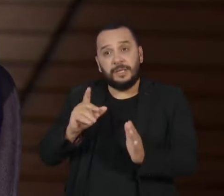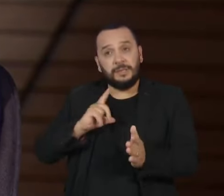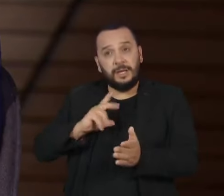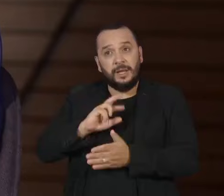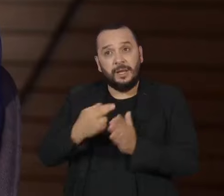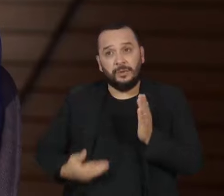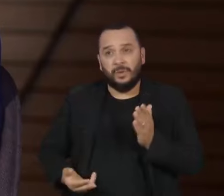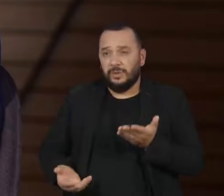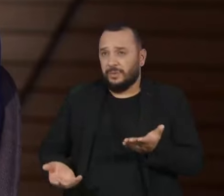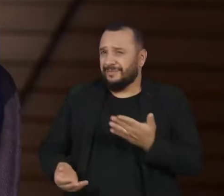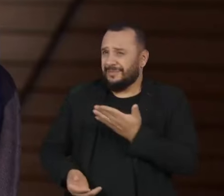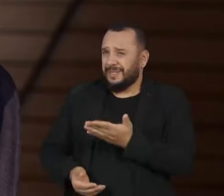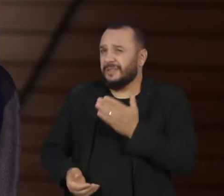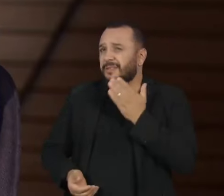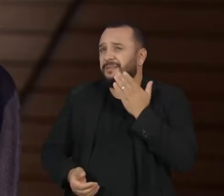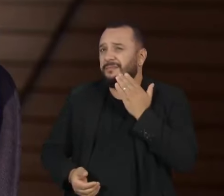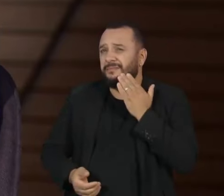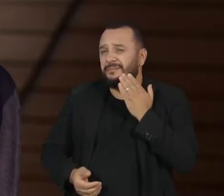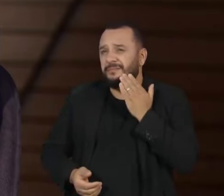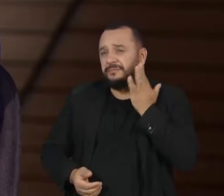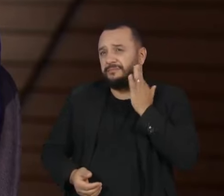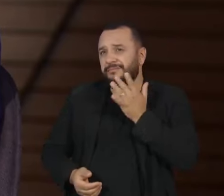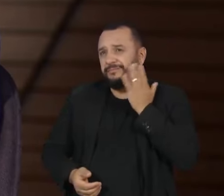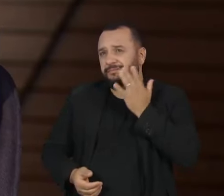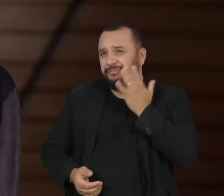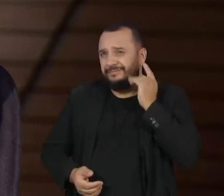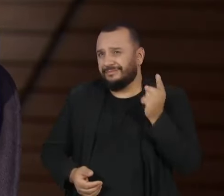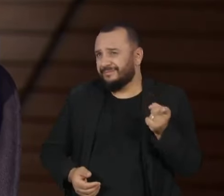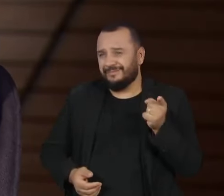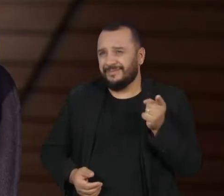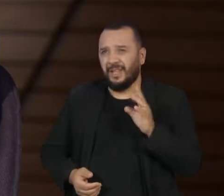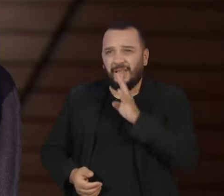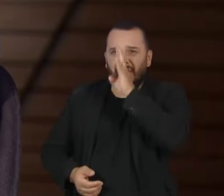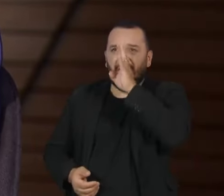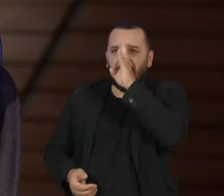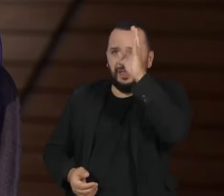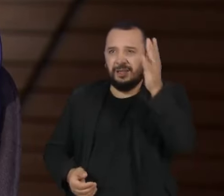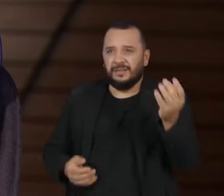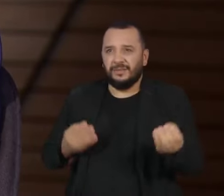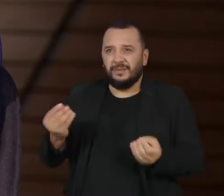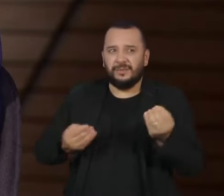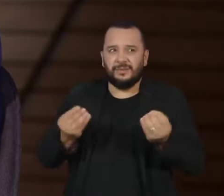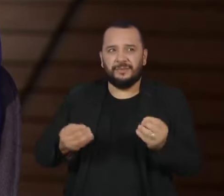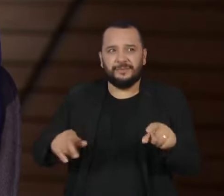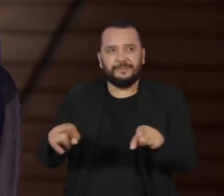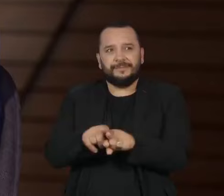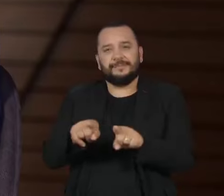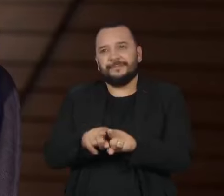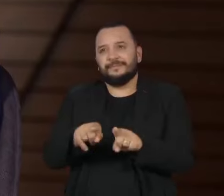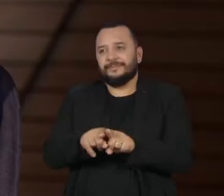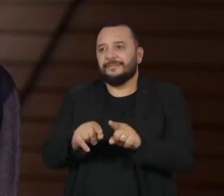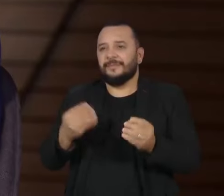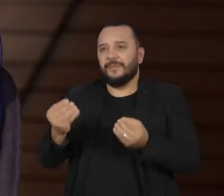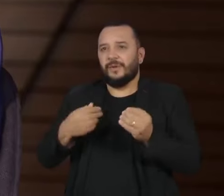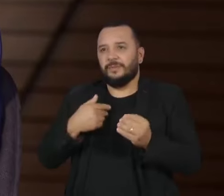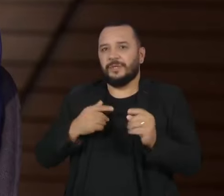declaração que destoou um pouco até do caráter ali que ele procurou dar de